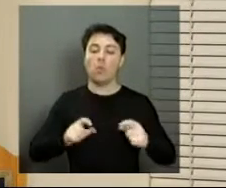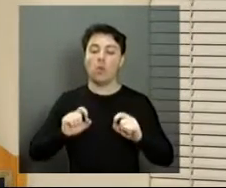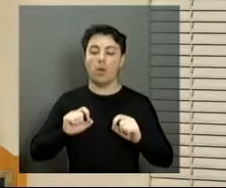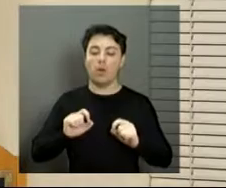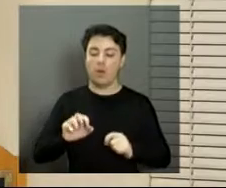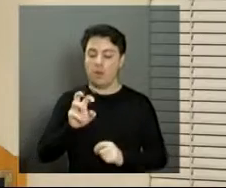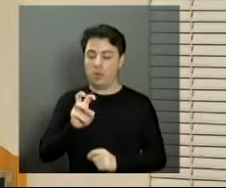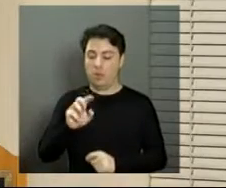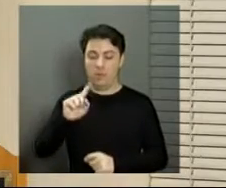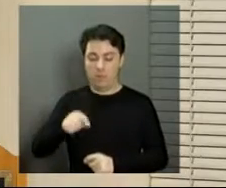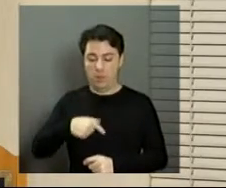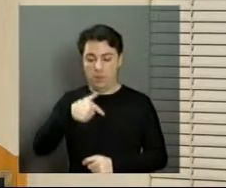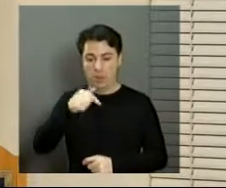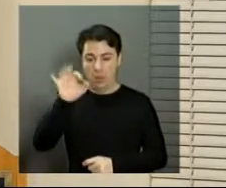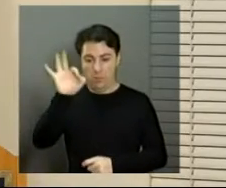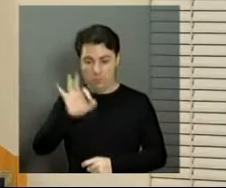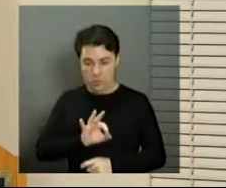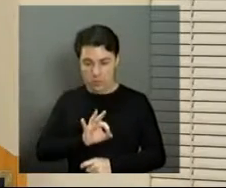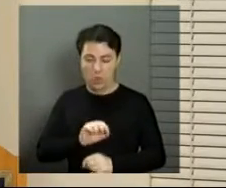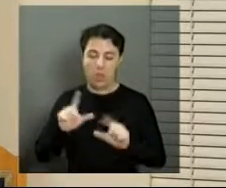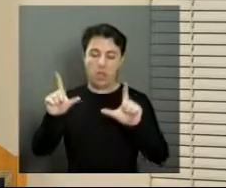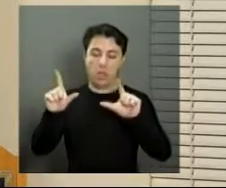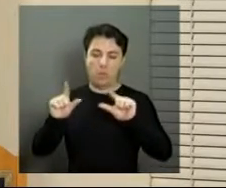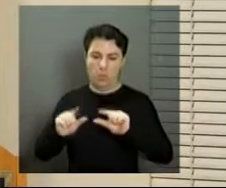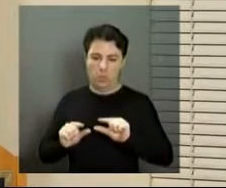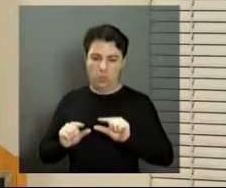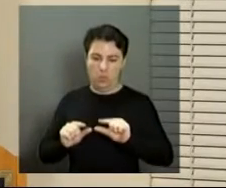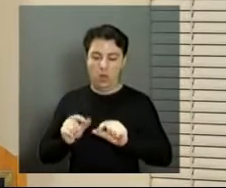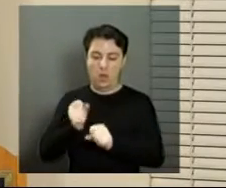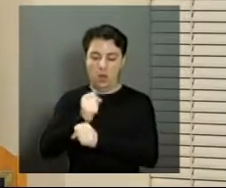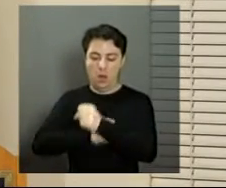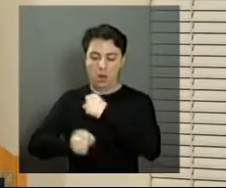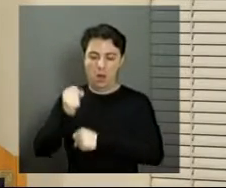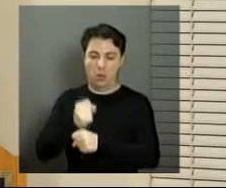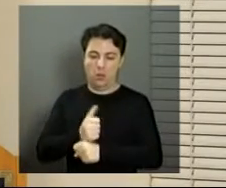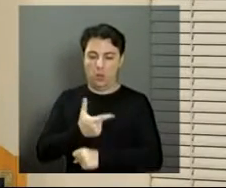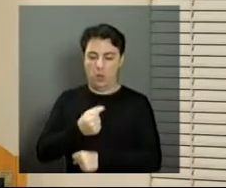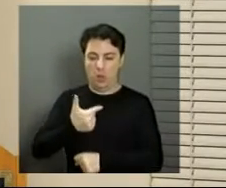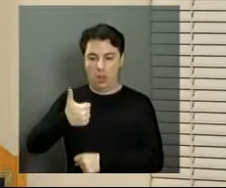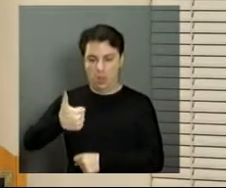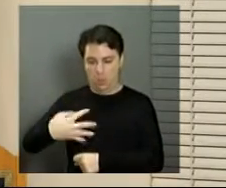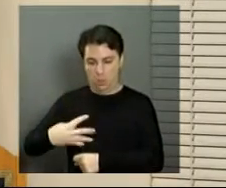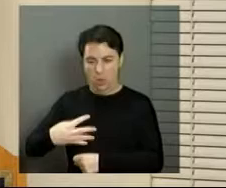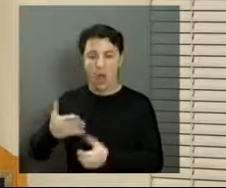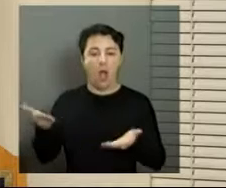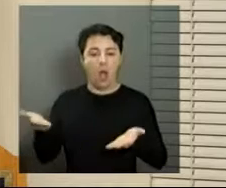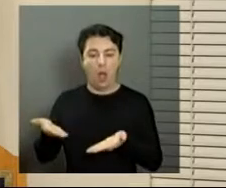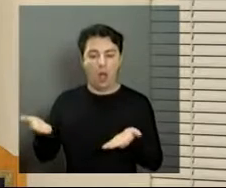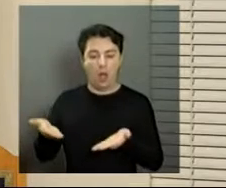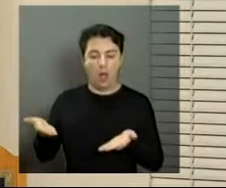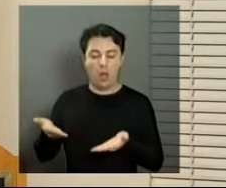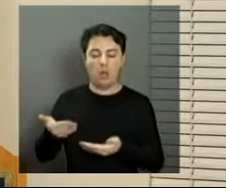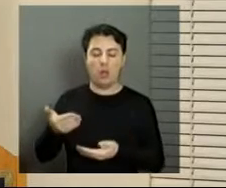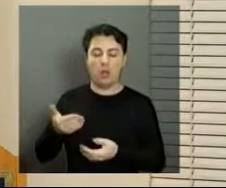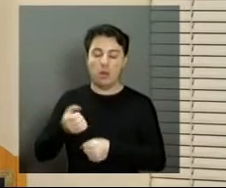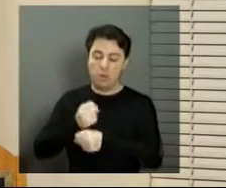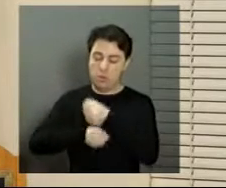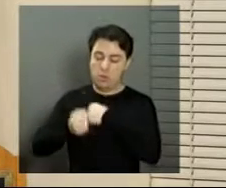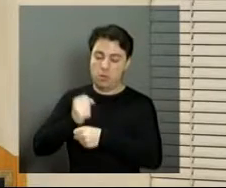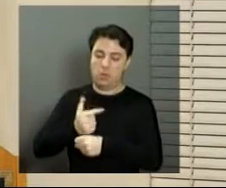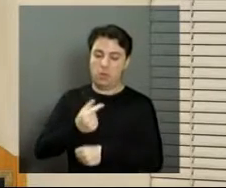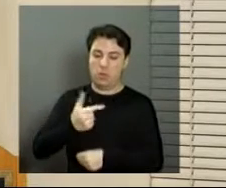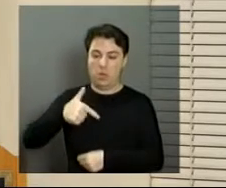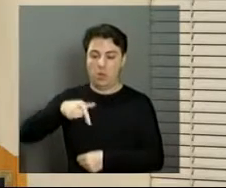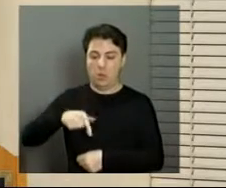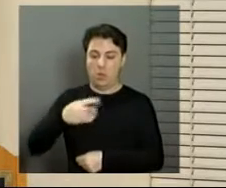de 5,7 a cada 100 mil habitantes em 2014 para 4,8 em 2017. No país